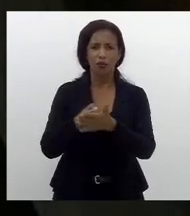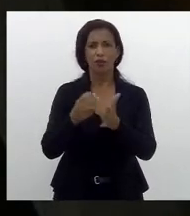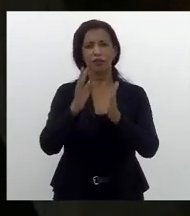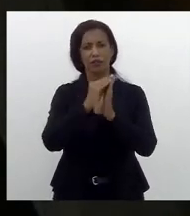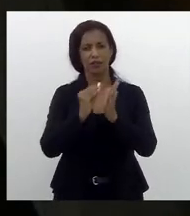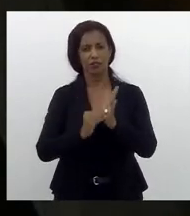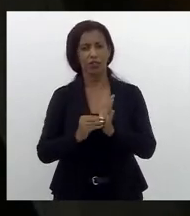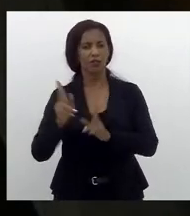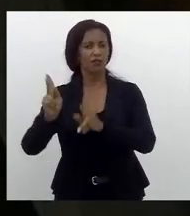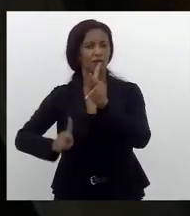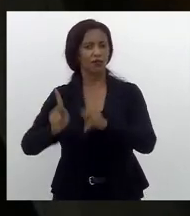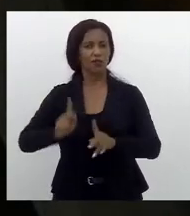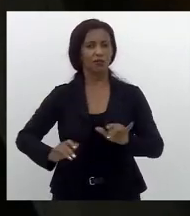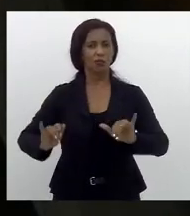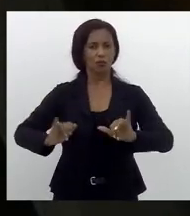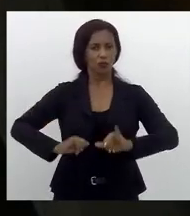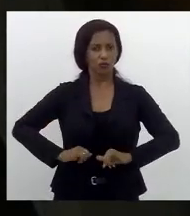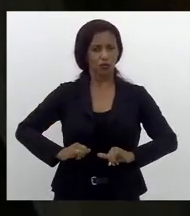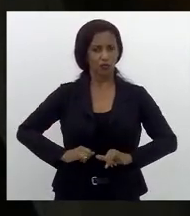povo sofrer, perecer,